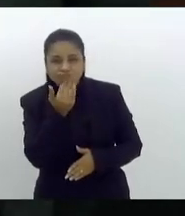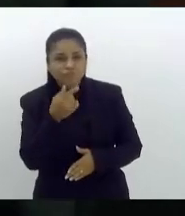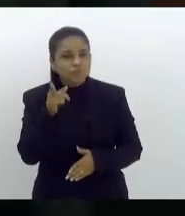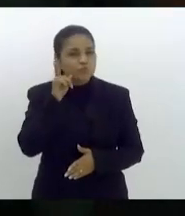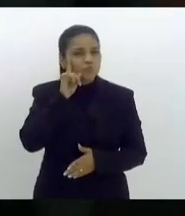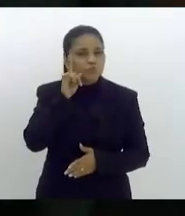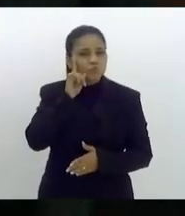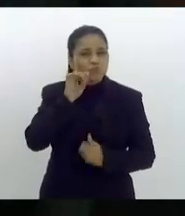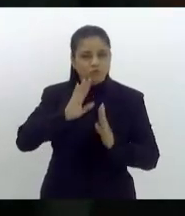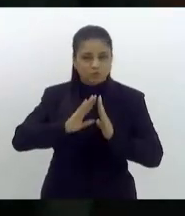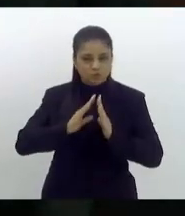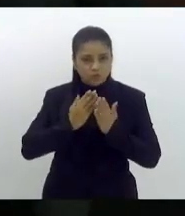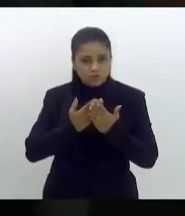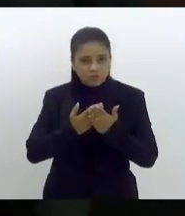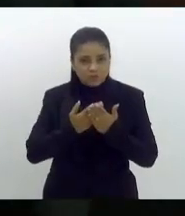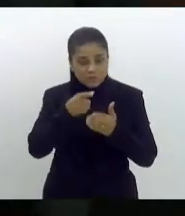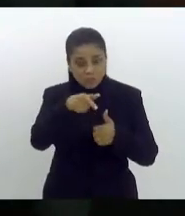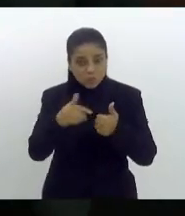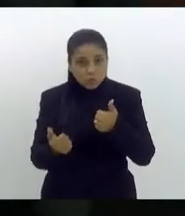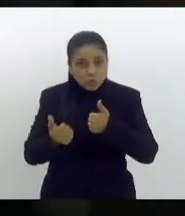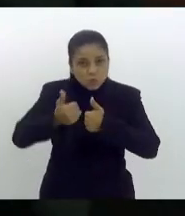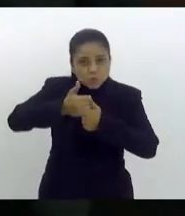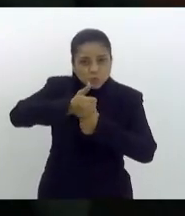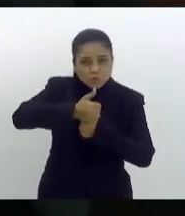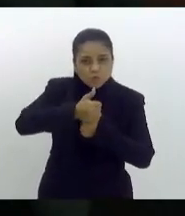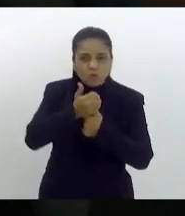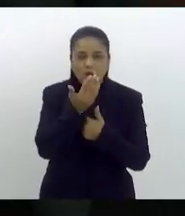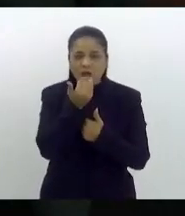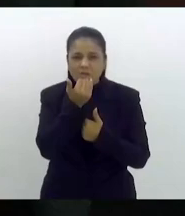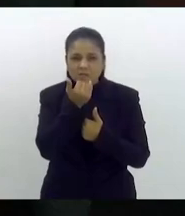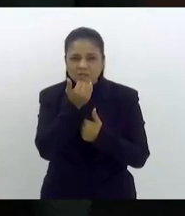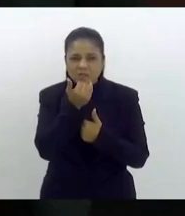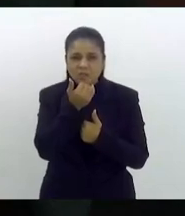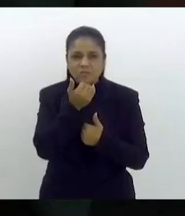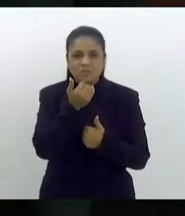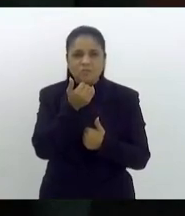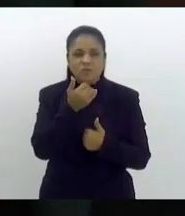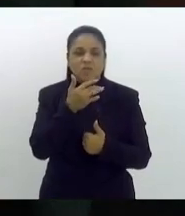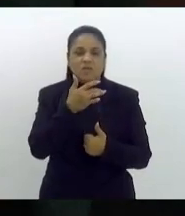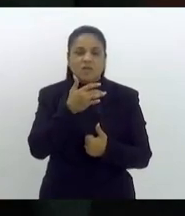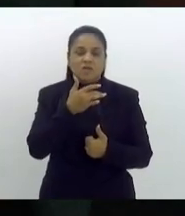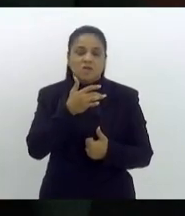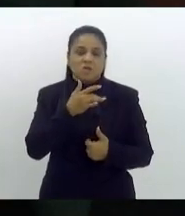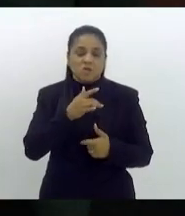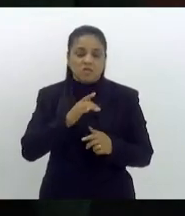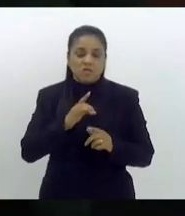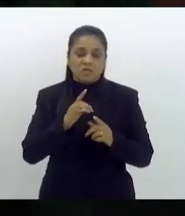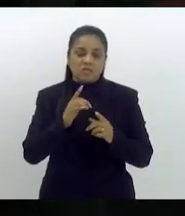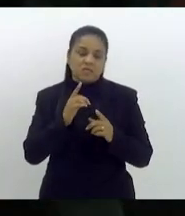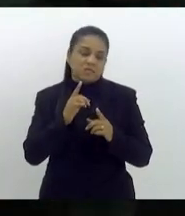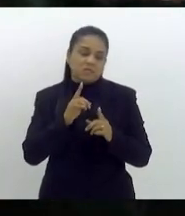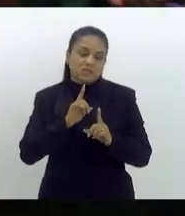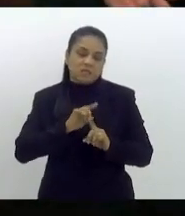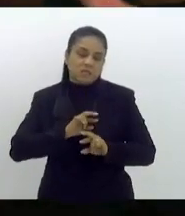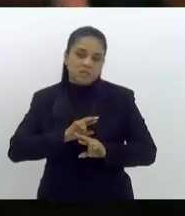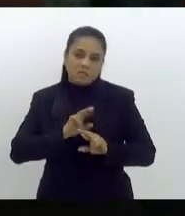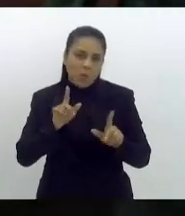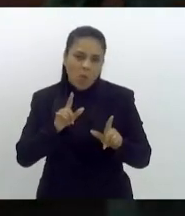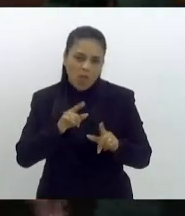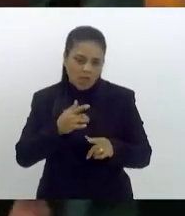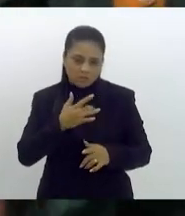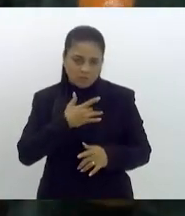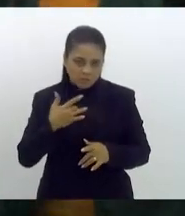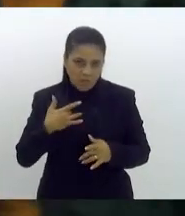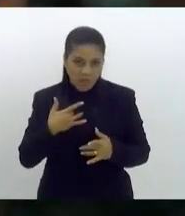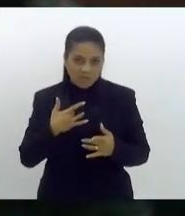ali substituiu uma alimentação que não é saudável para uma alimentação saudável fundamental Ah mas porque ali